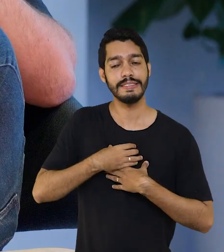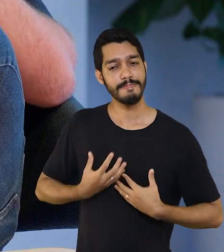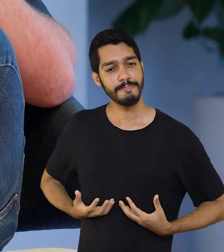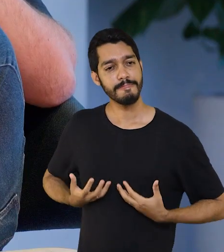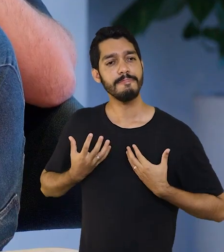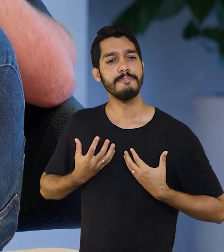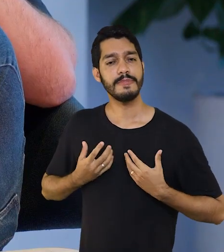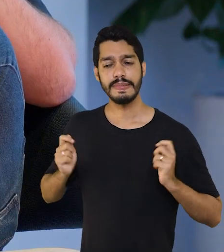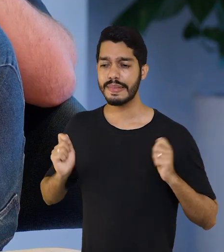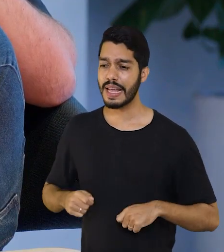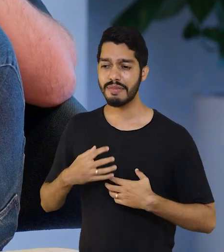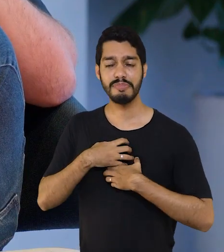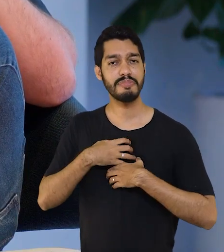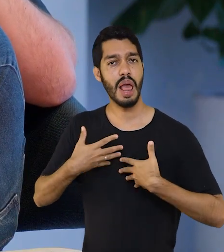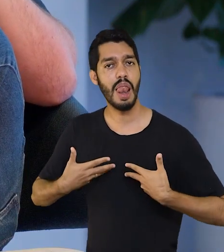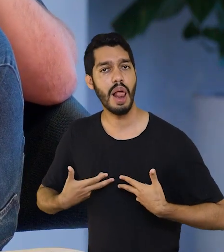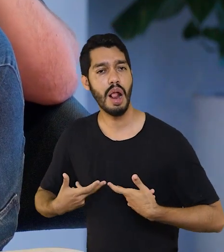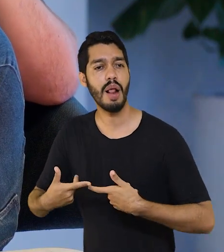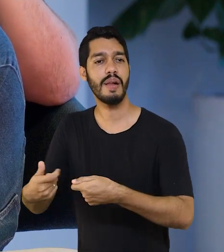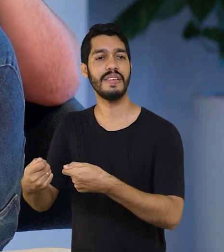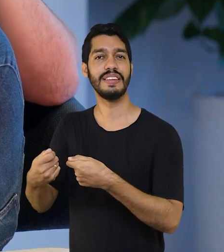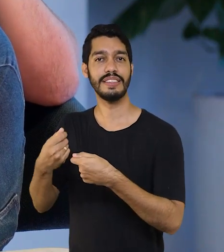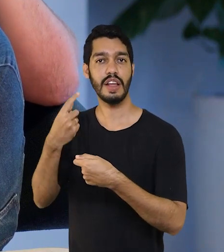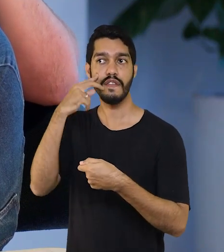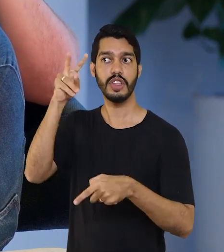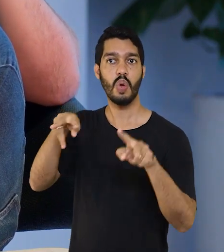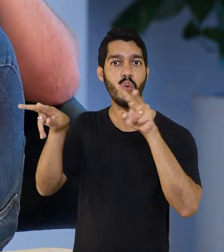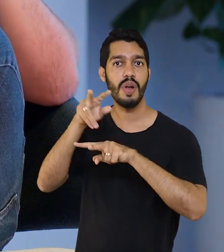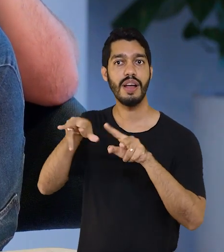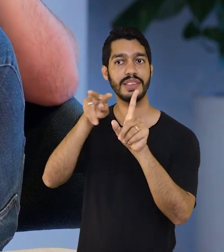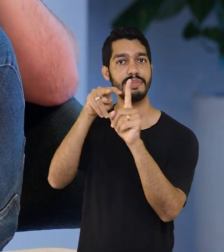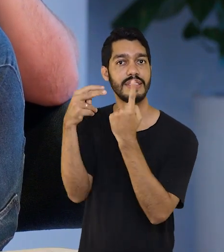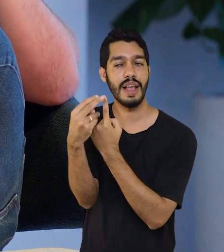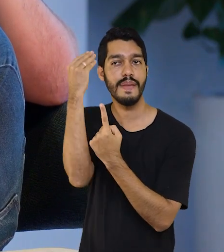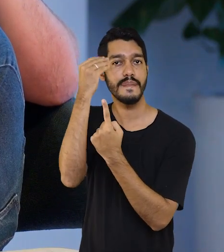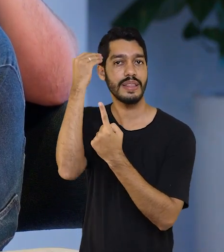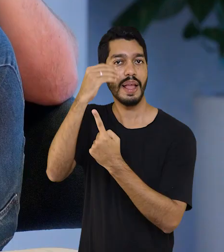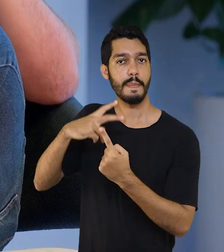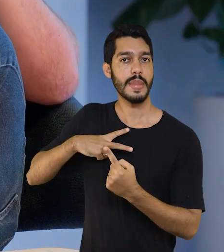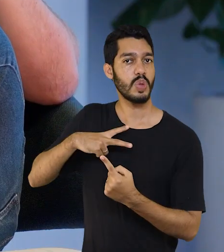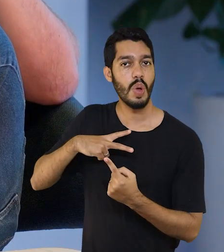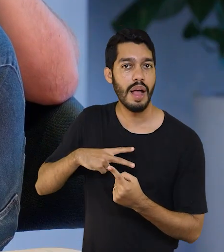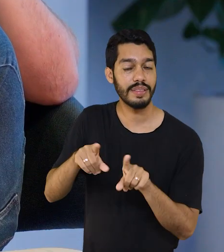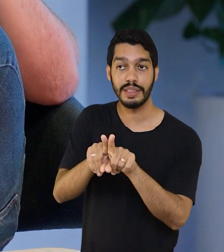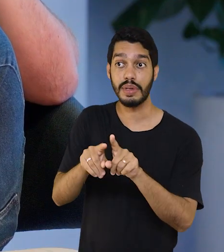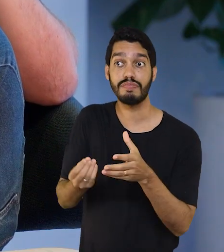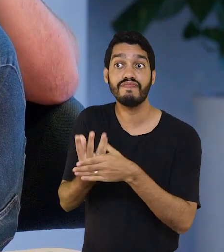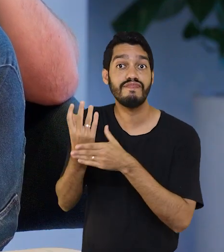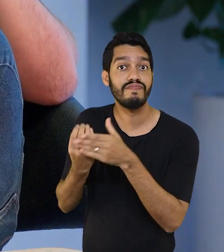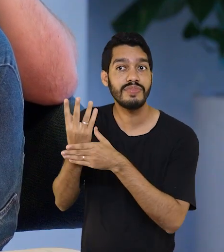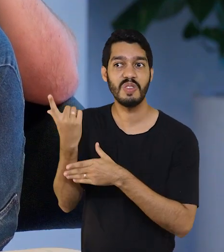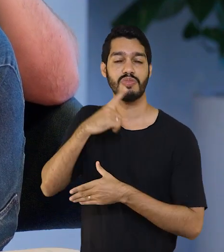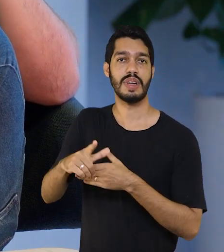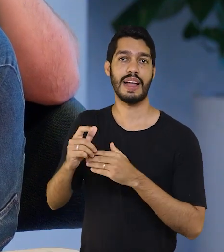sentem inspiradas e convidadas a trazer suas visões, seus pontos de vista, enfim, as suas experiências particulares, e